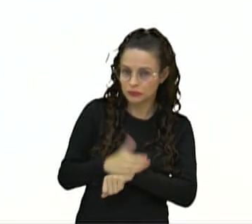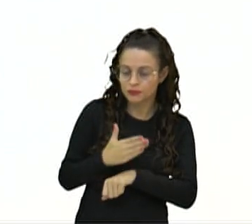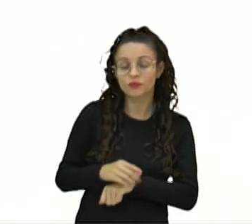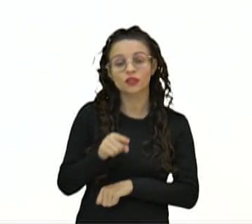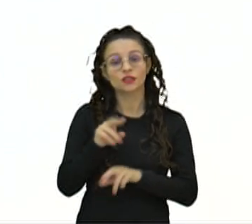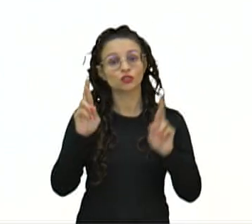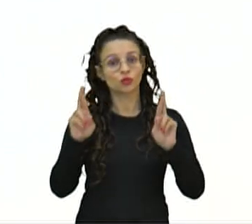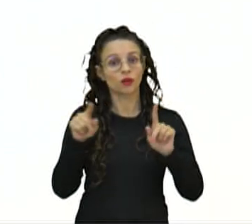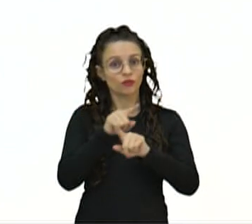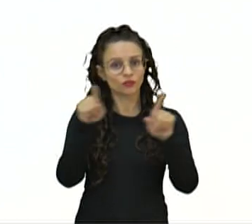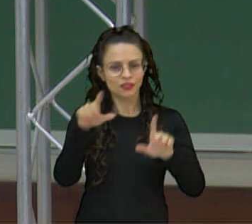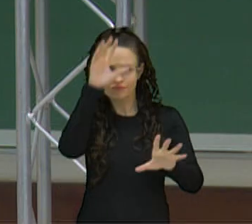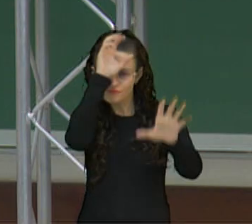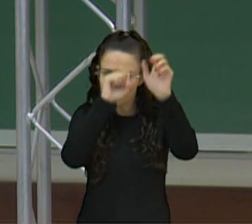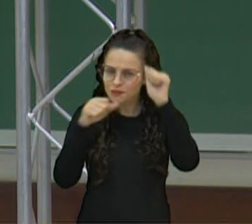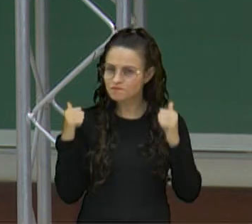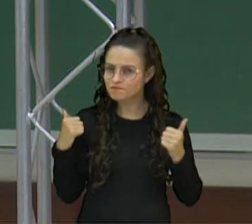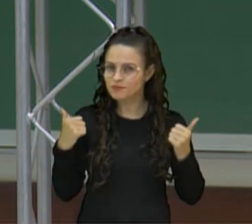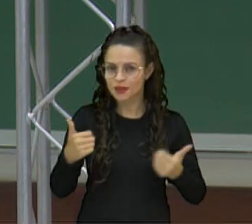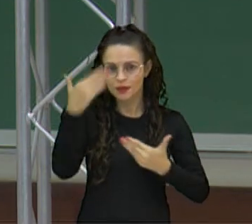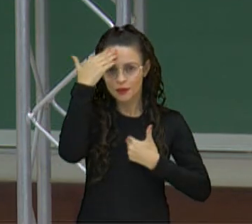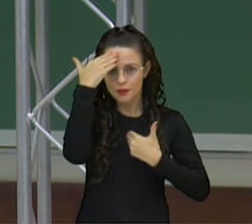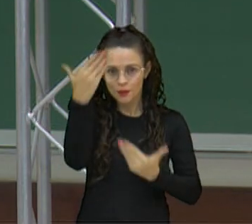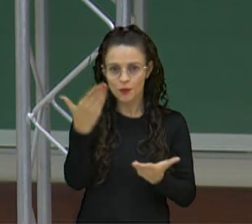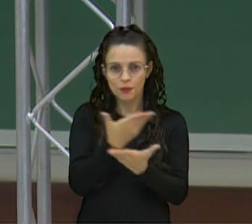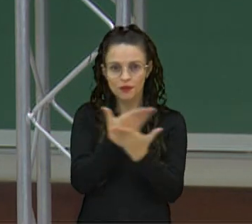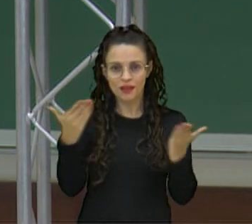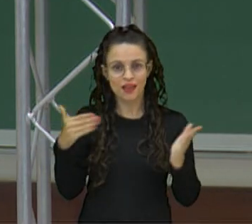vocês tenham aprendido muito bem. Muito